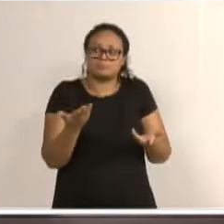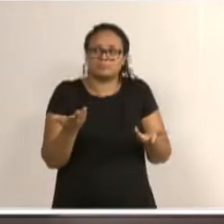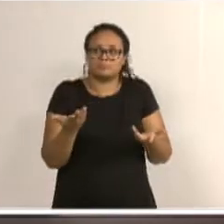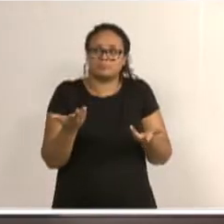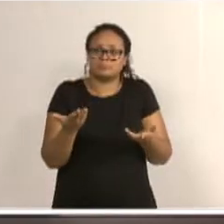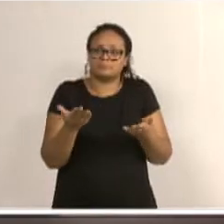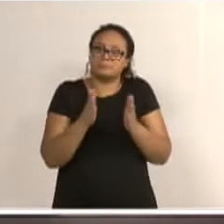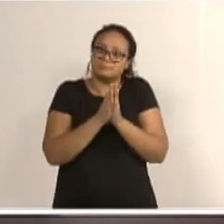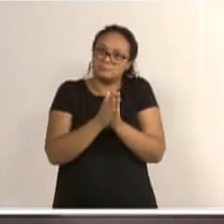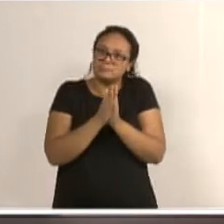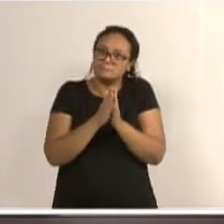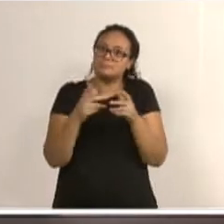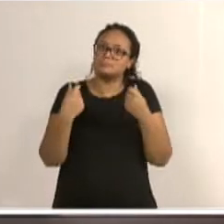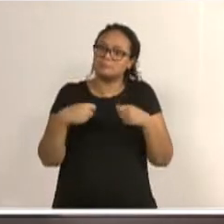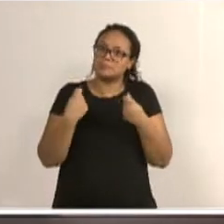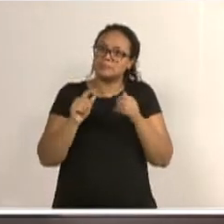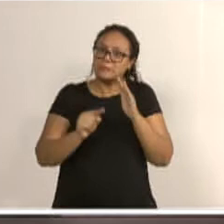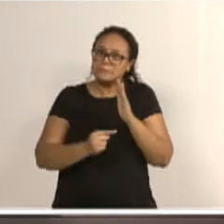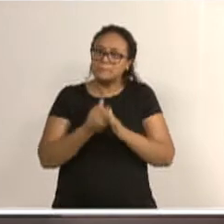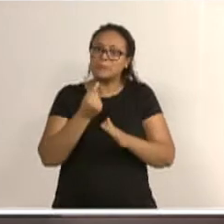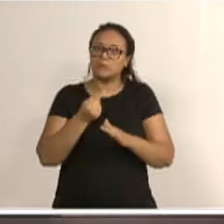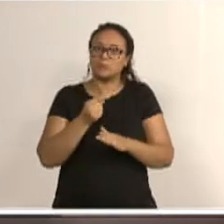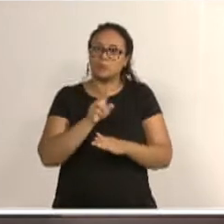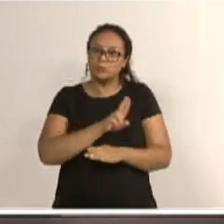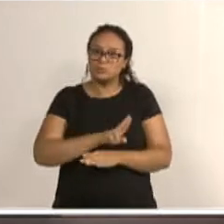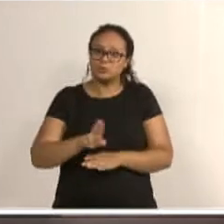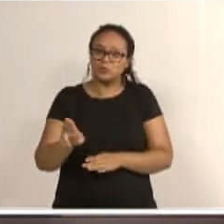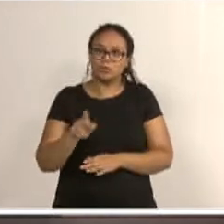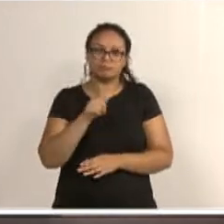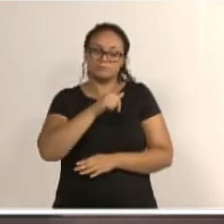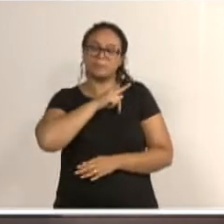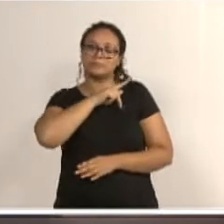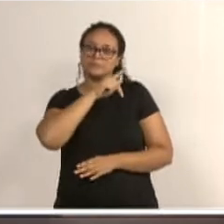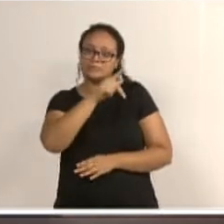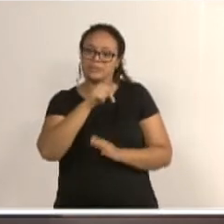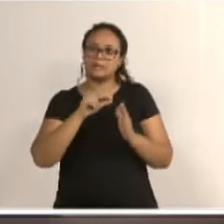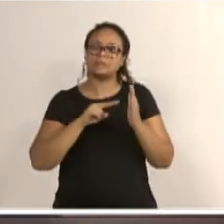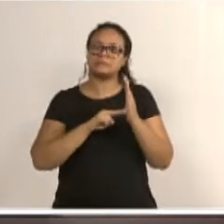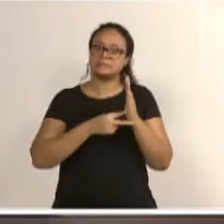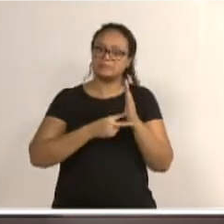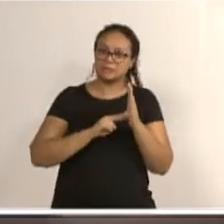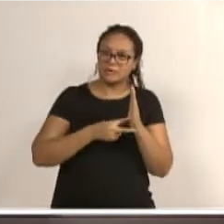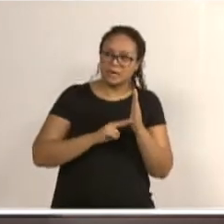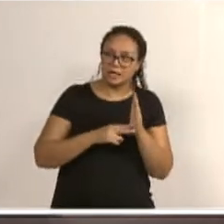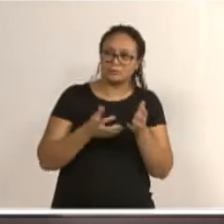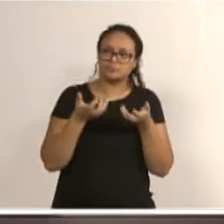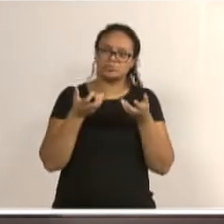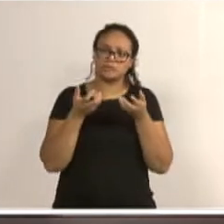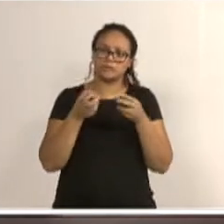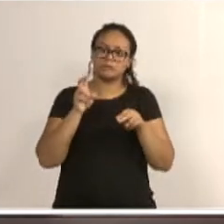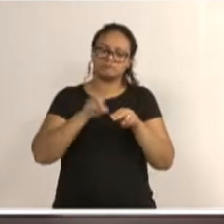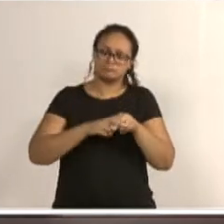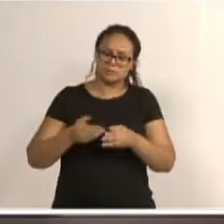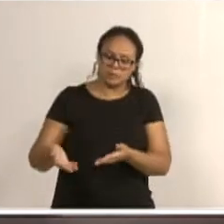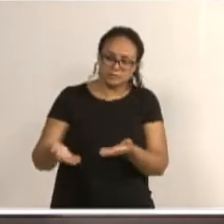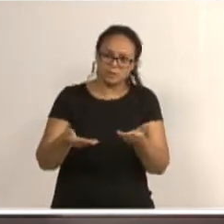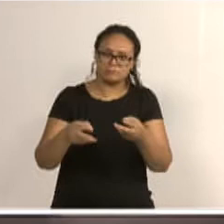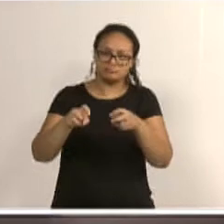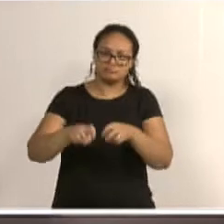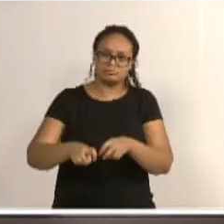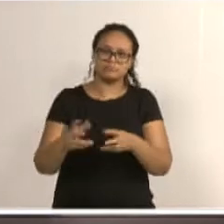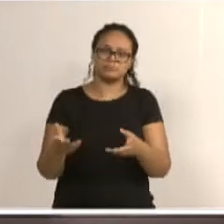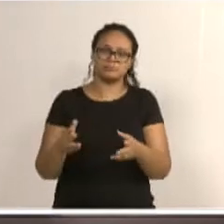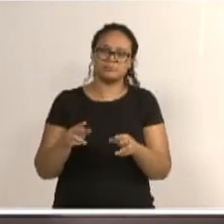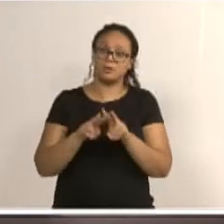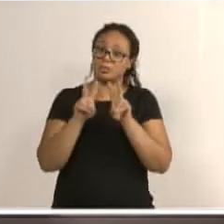Ei, o senhor não se identificou, o senhor é o presidente do sindicato, o senhor podia se identificar, eu ia convidar o senhor para sentar aqui na frente. Então vamos falar o